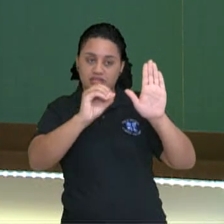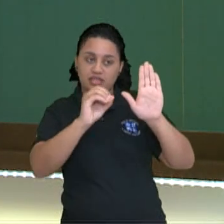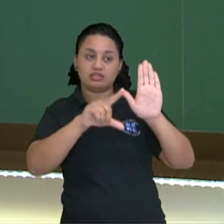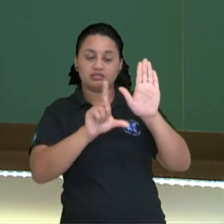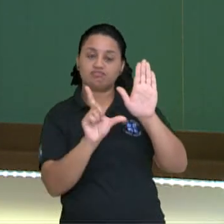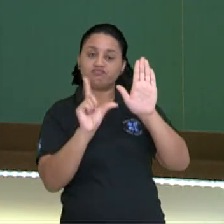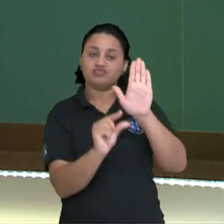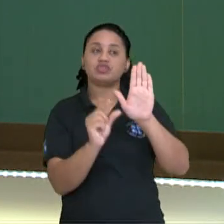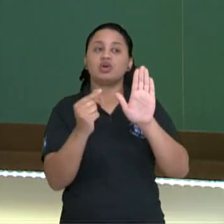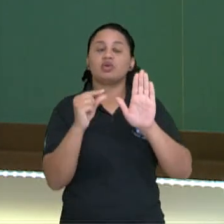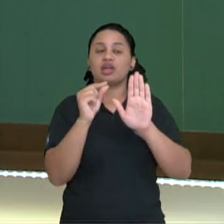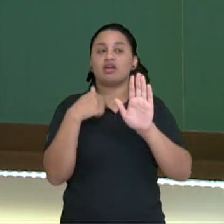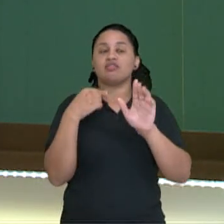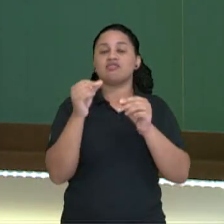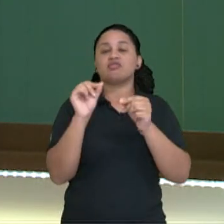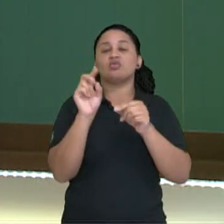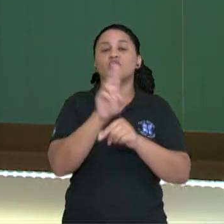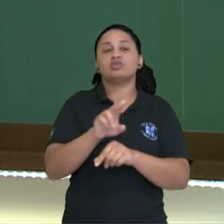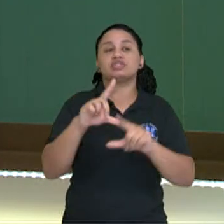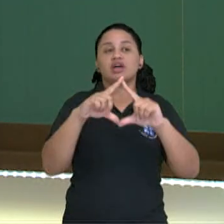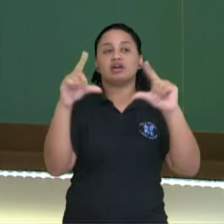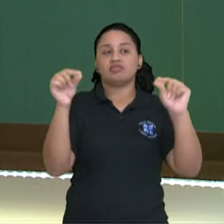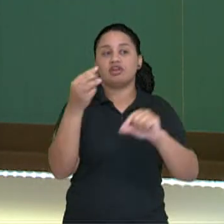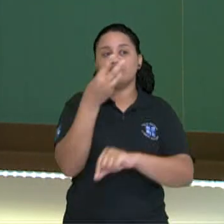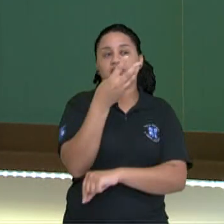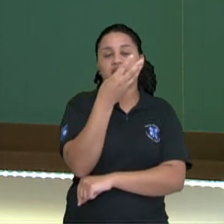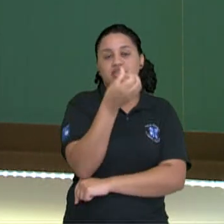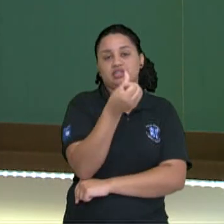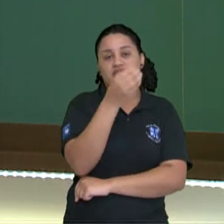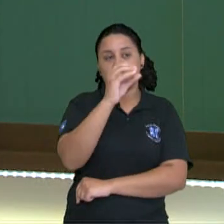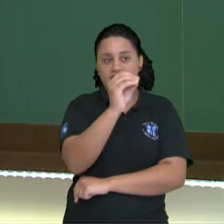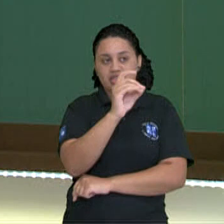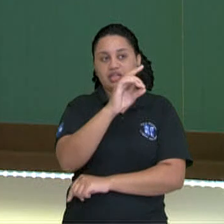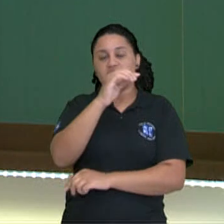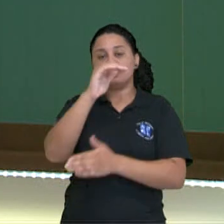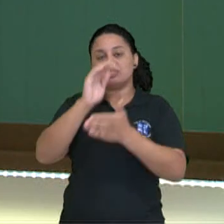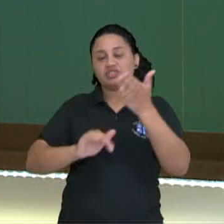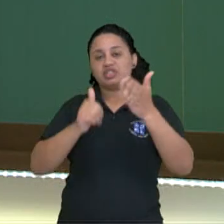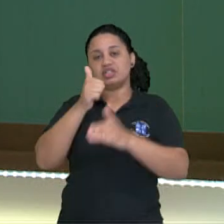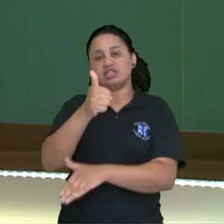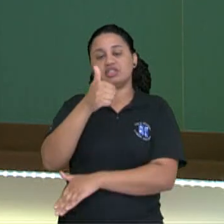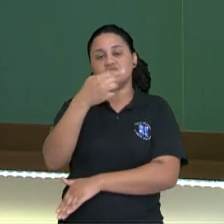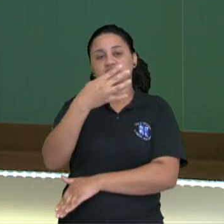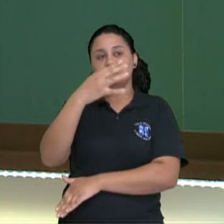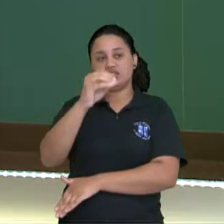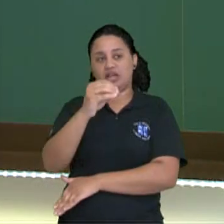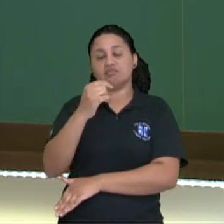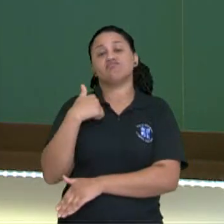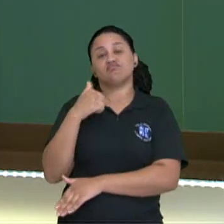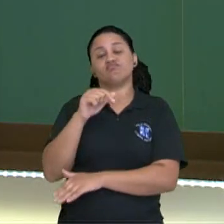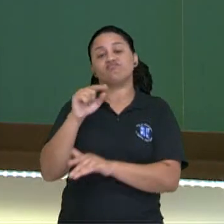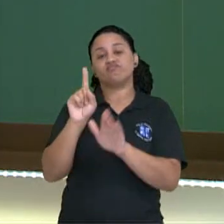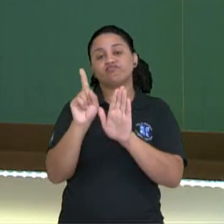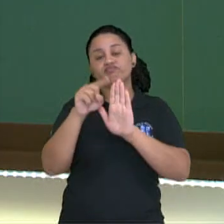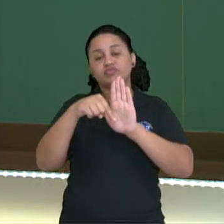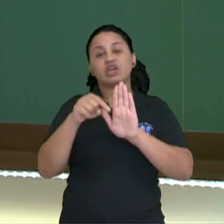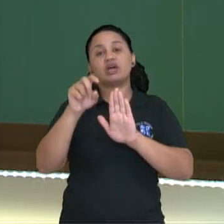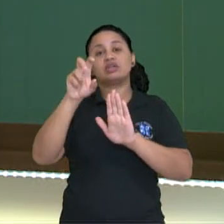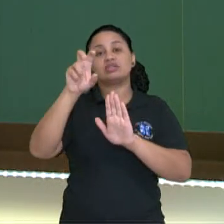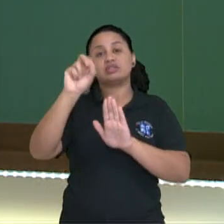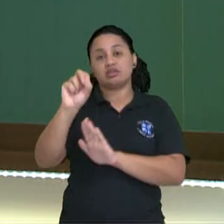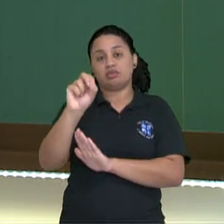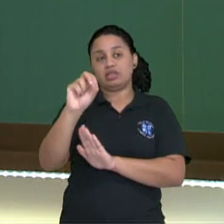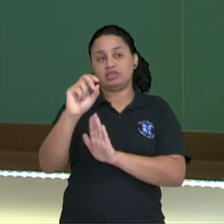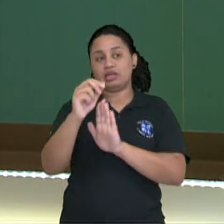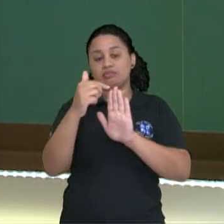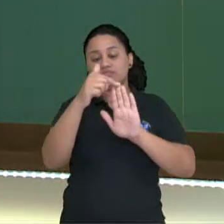do 360 menos o ângulo 310, equivale aí ao ângulo de 50 graus no primeiro